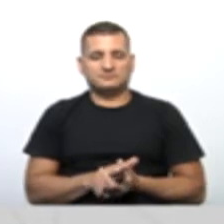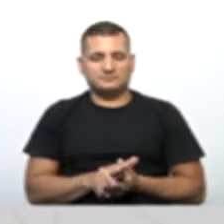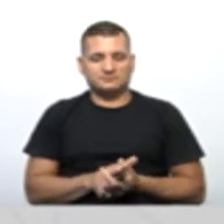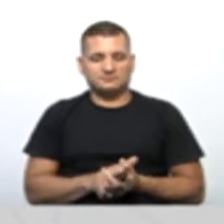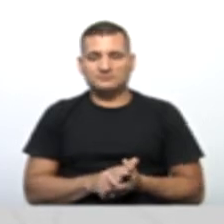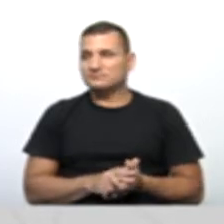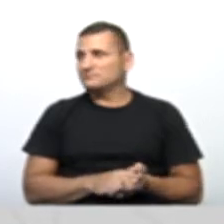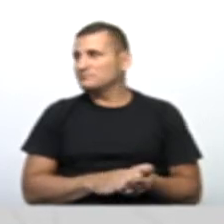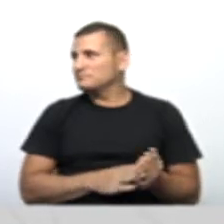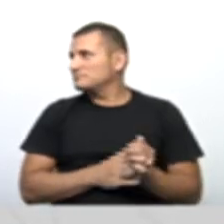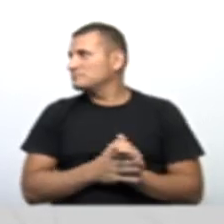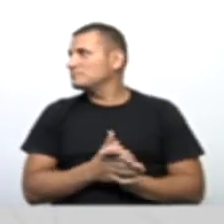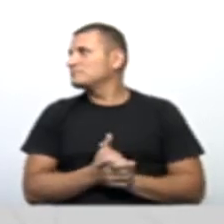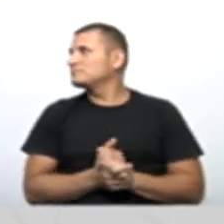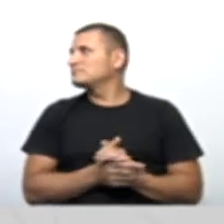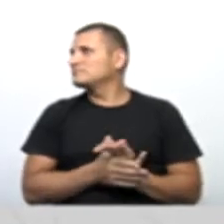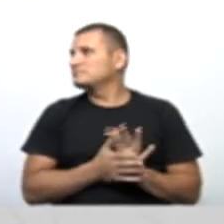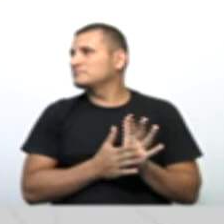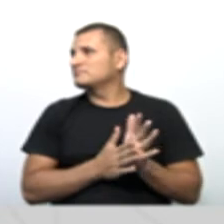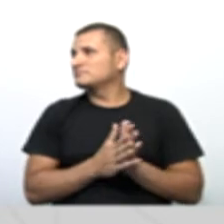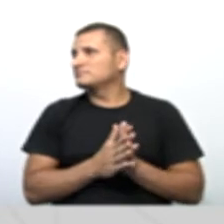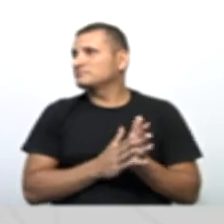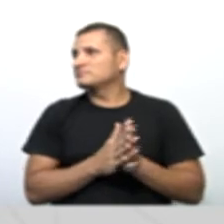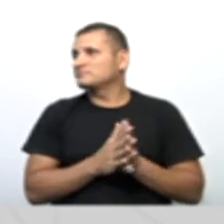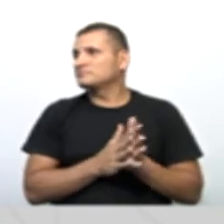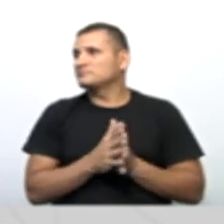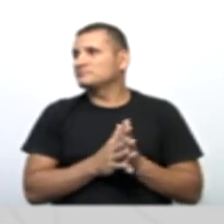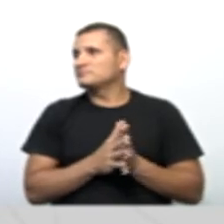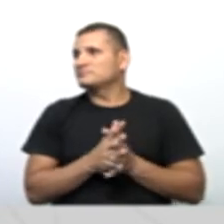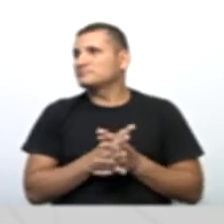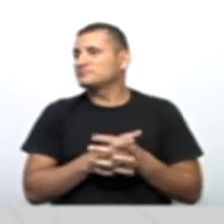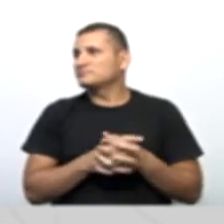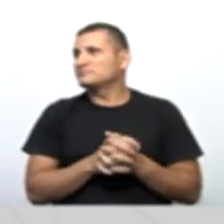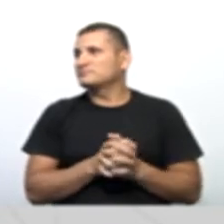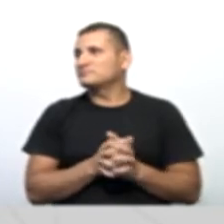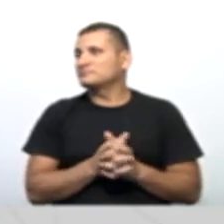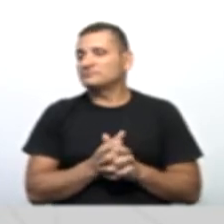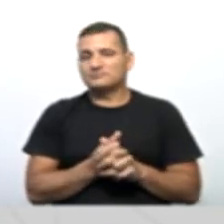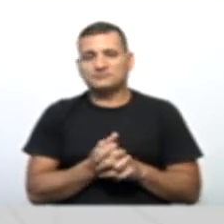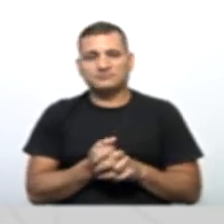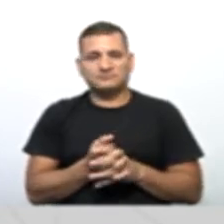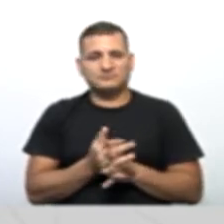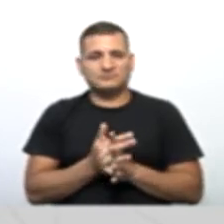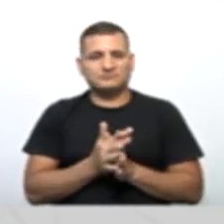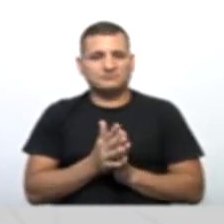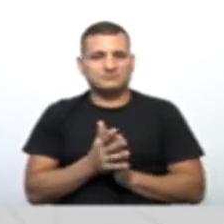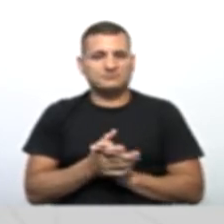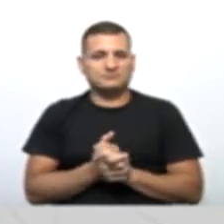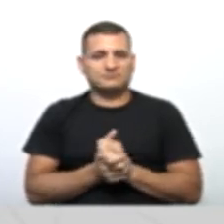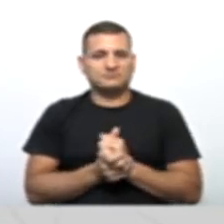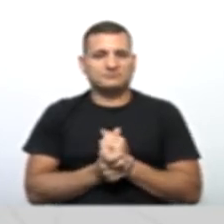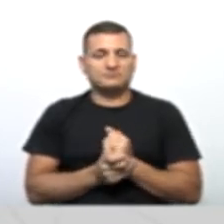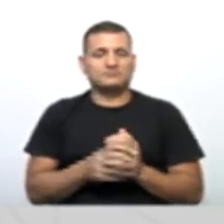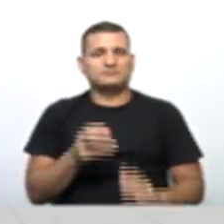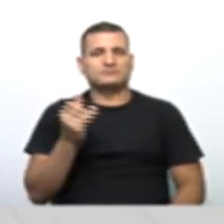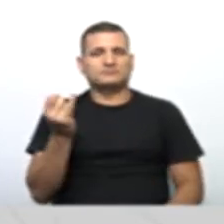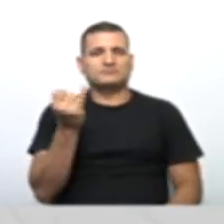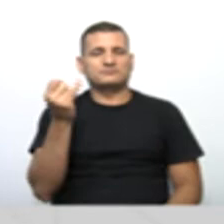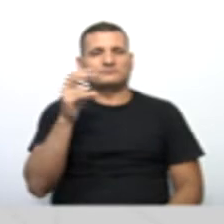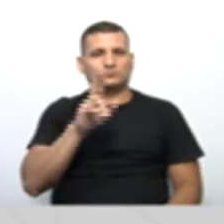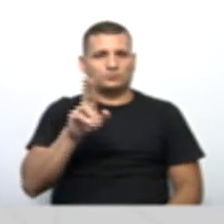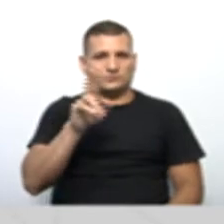ok tom selleck que a gente tem que tá aqui ó é importante então fazer uso de